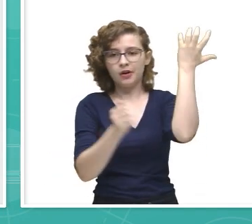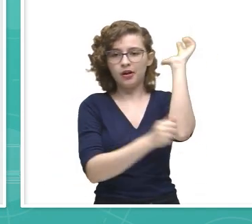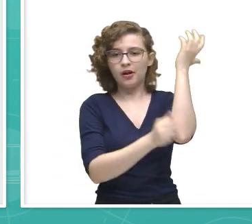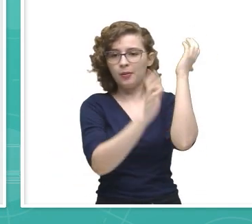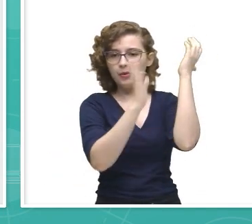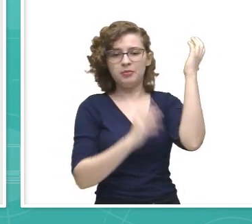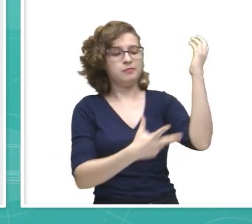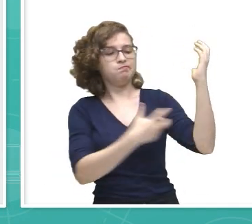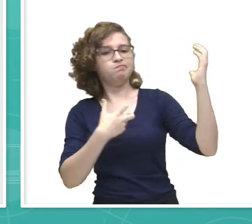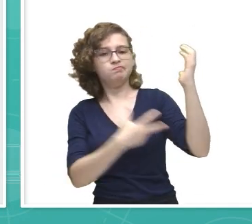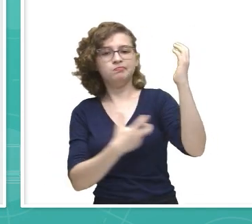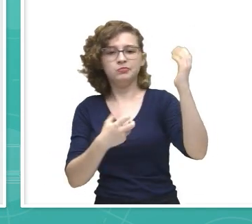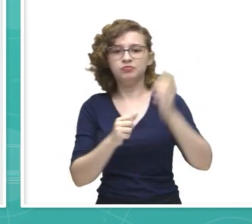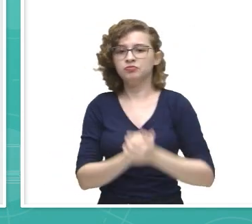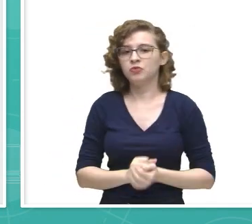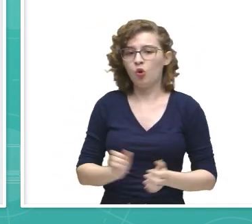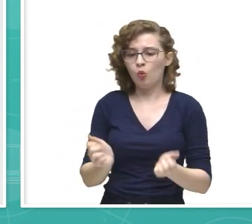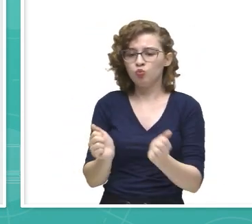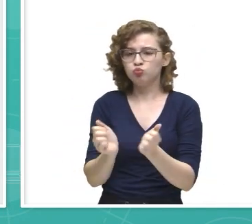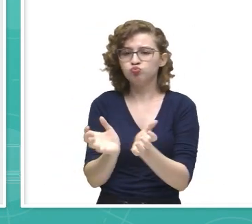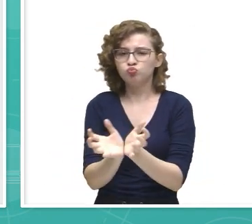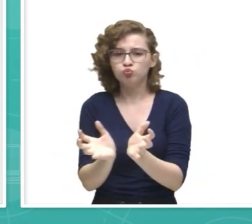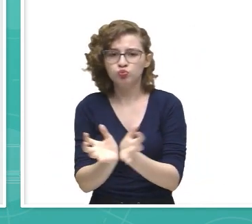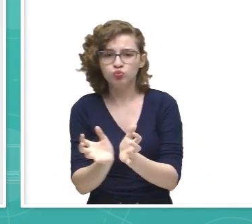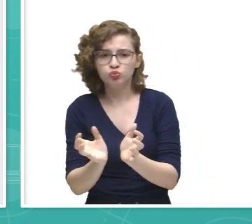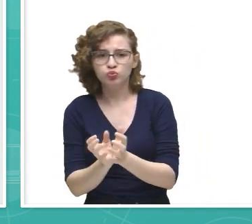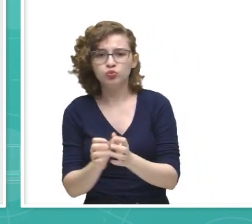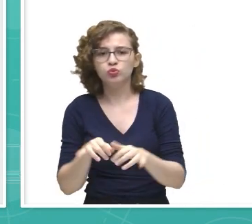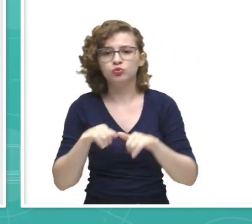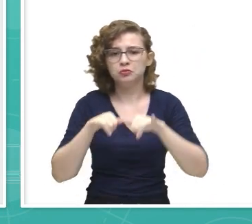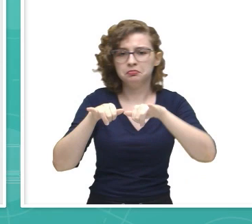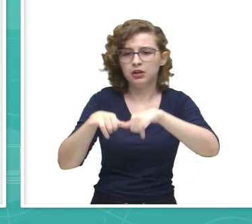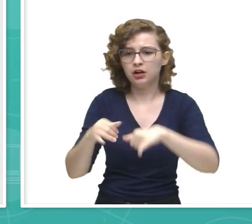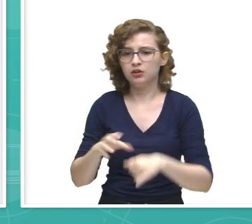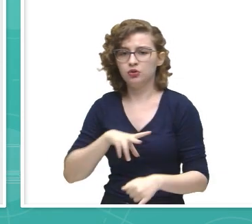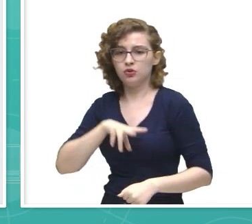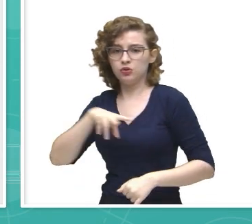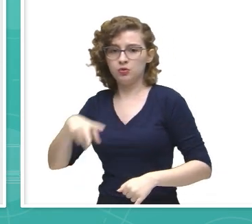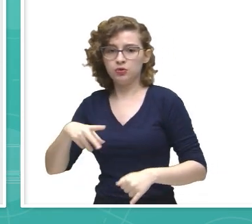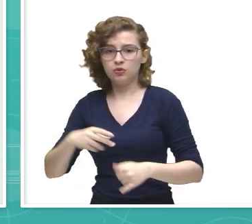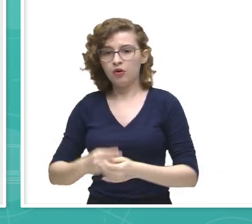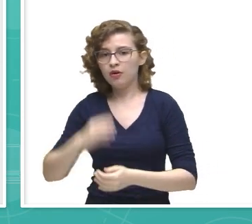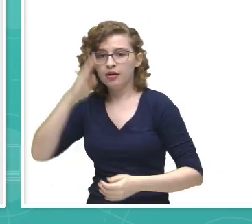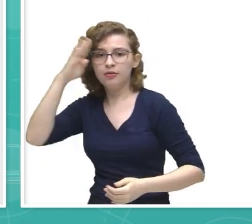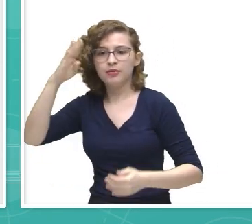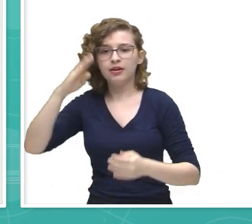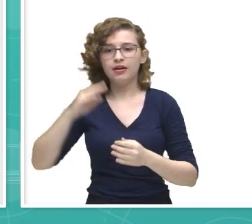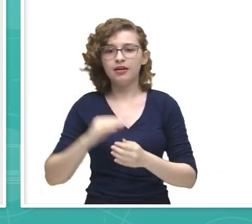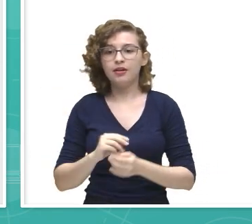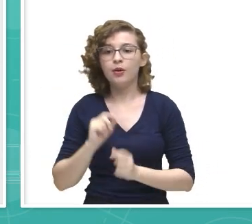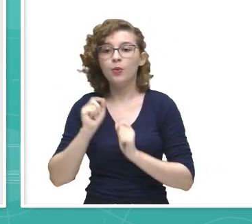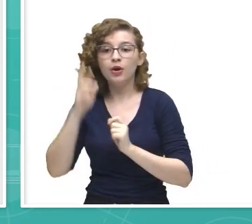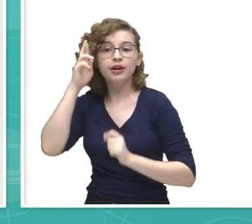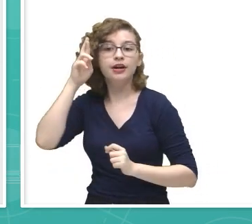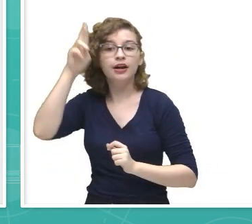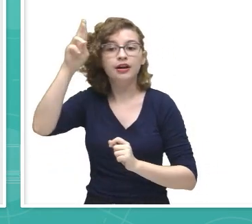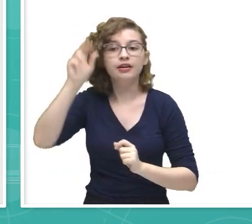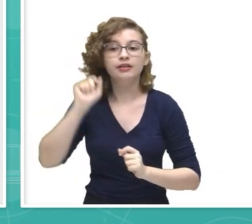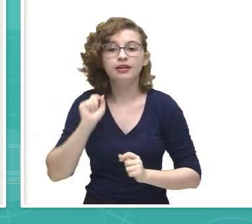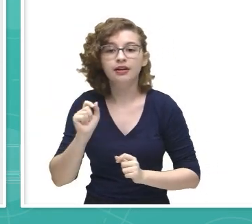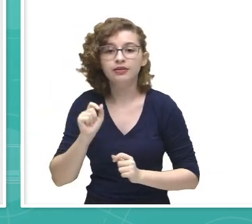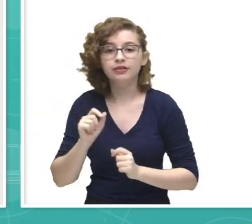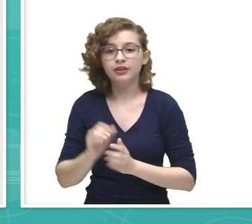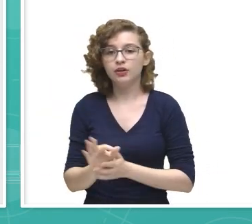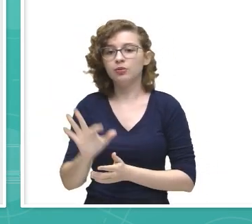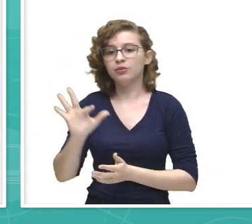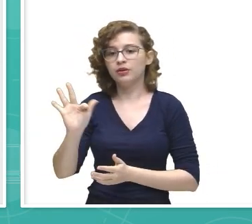um consórcio de mercadores de Lisboa, o qual era liderado por Fernão de Noronha. O Fernão de Noronha, que hoje vai dar o